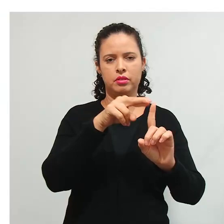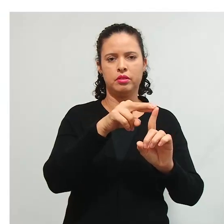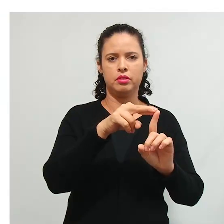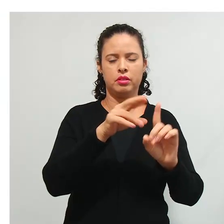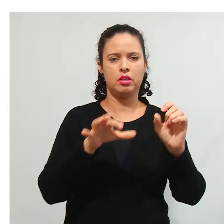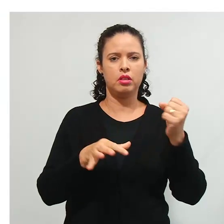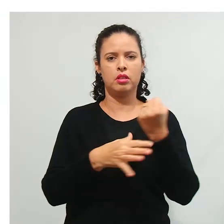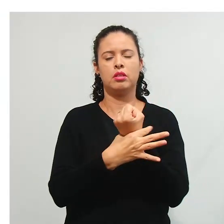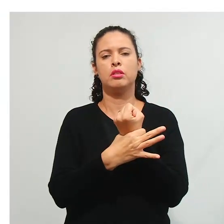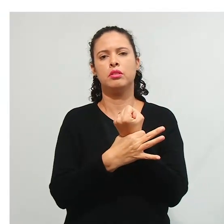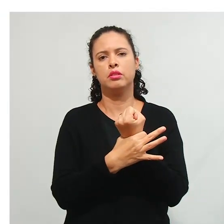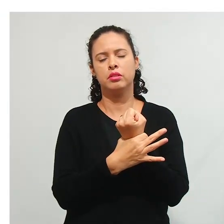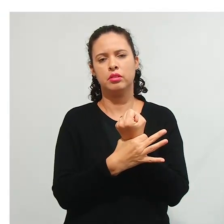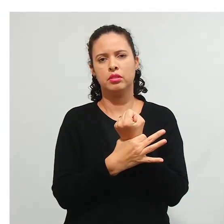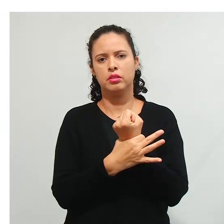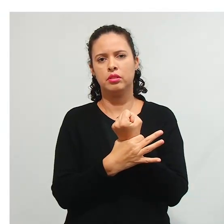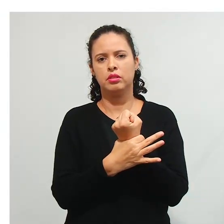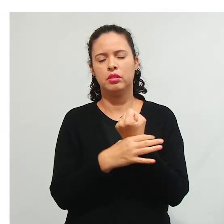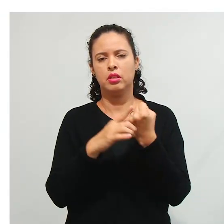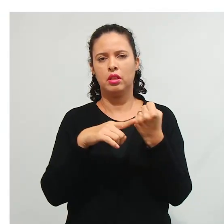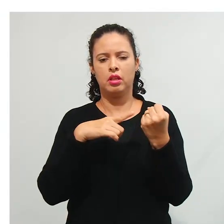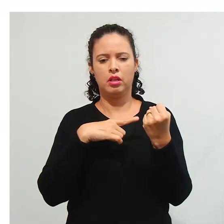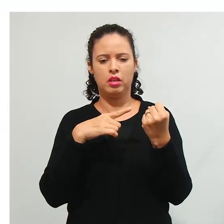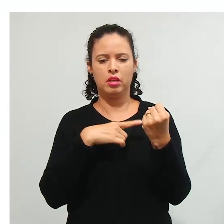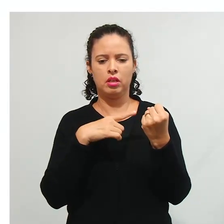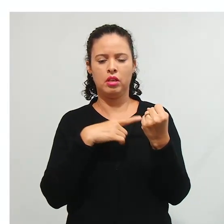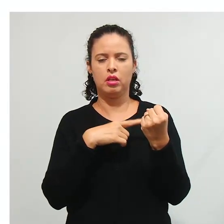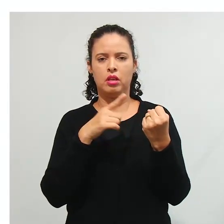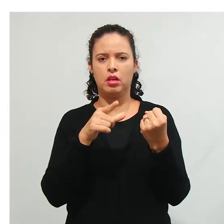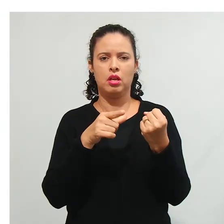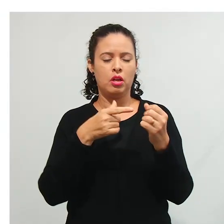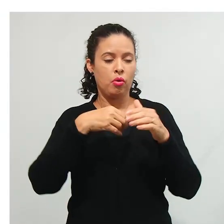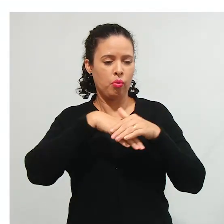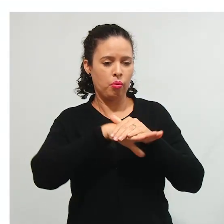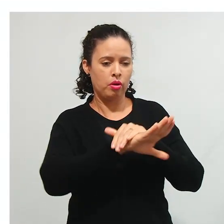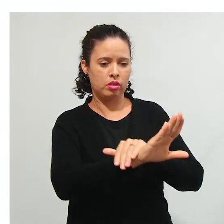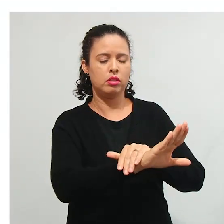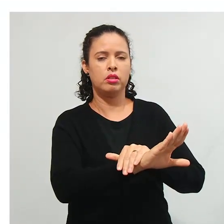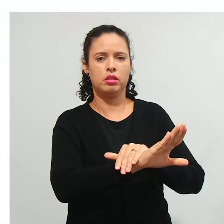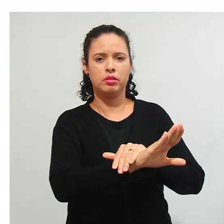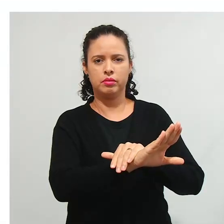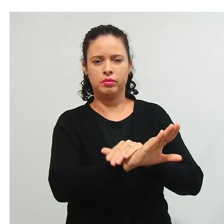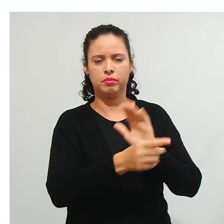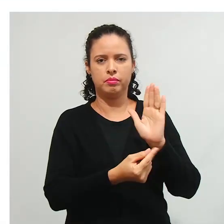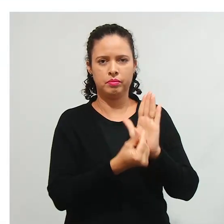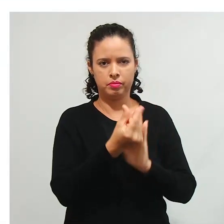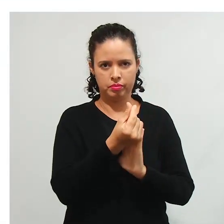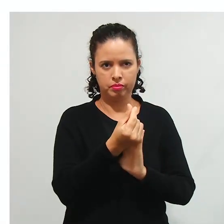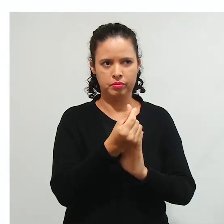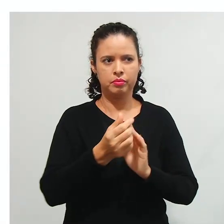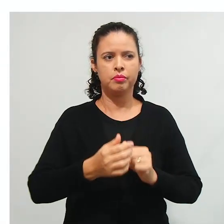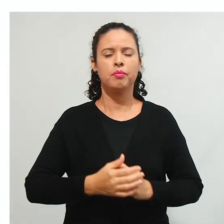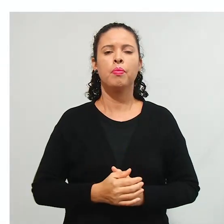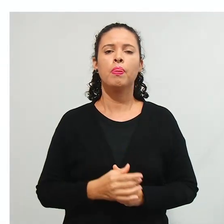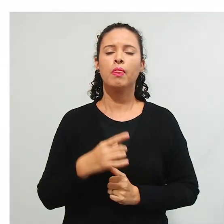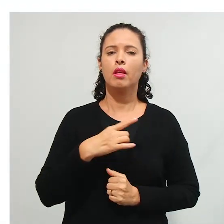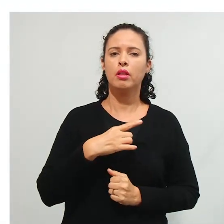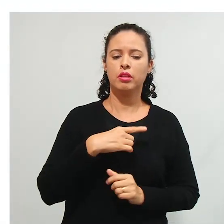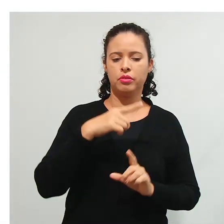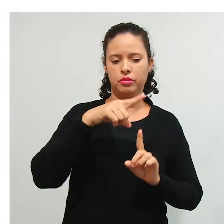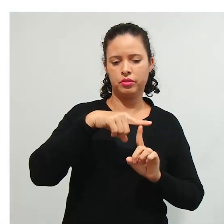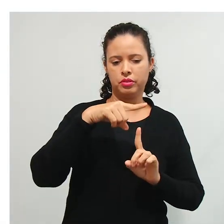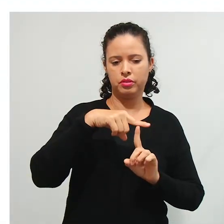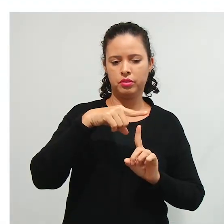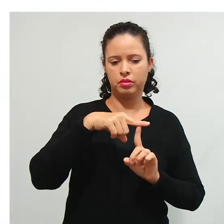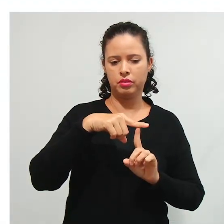o quê? A garantia de que foi bloqueada uma parcela da dotação orçamentária. Então, a gente tem tipos